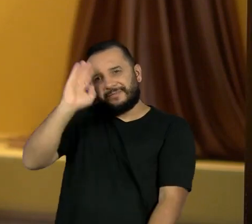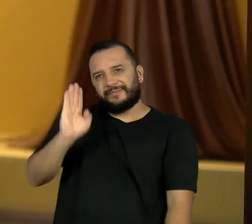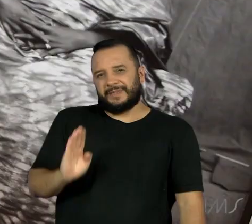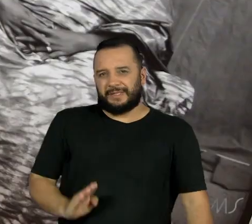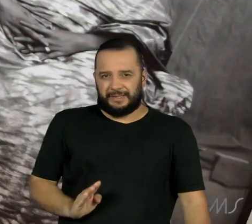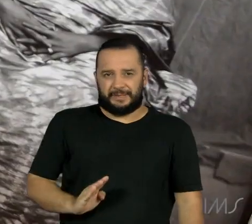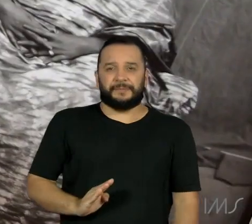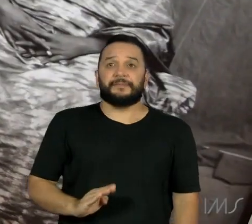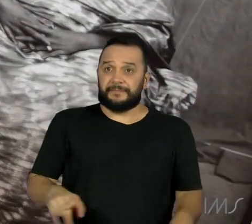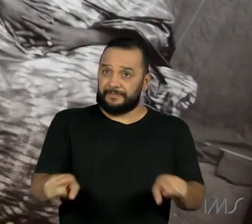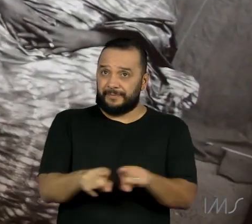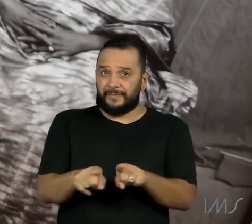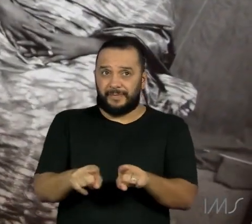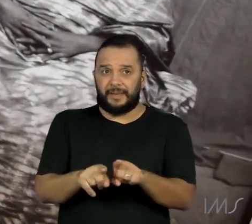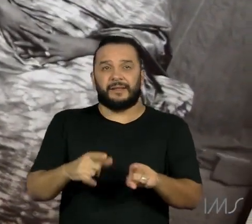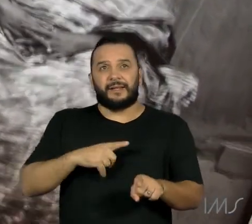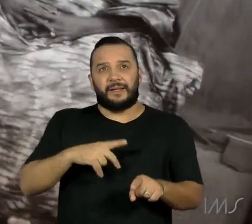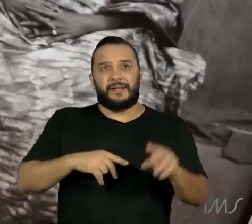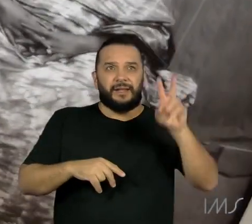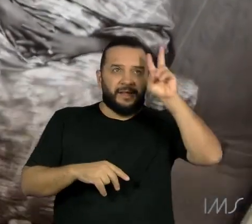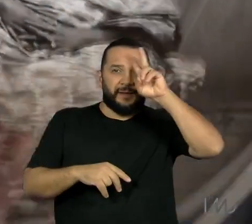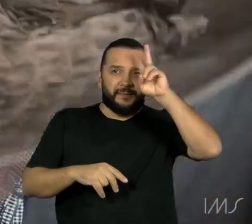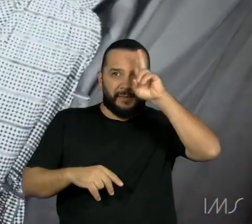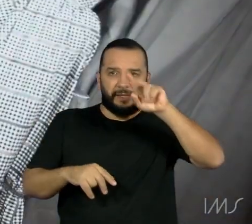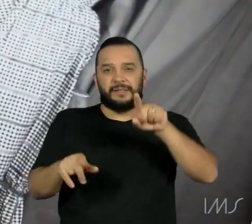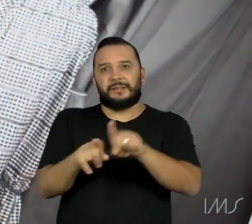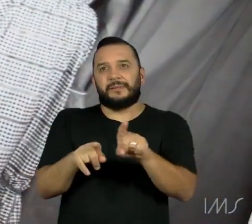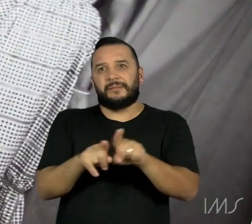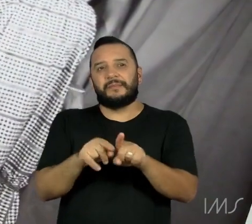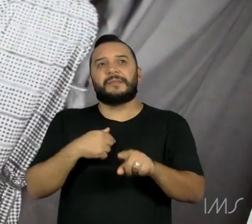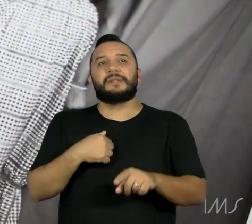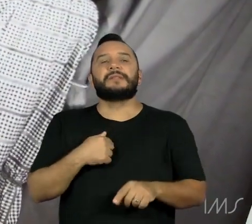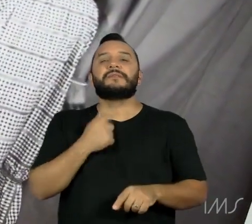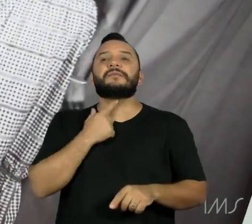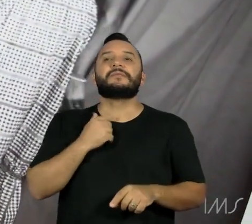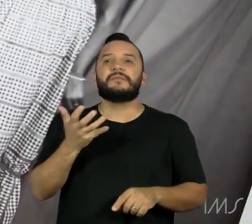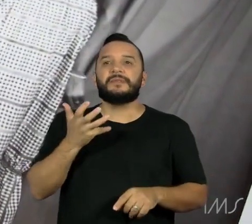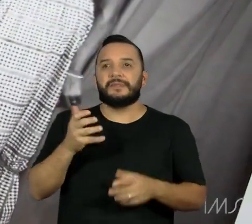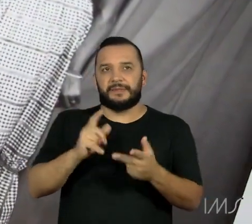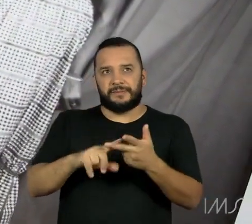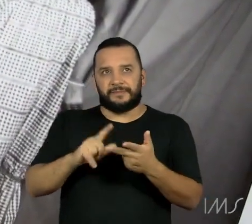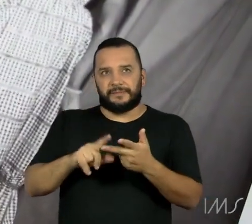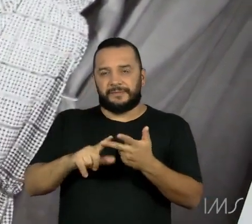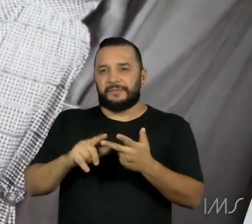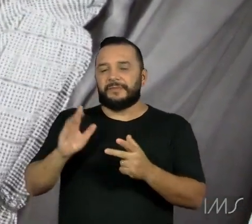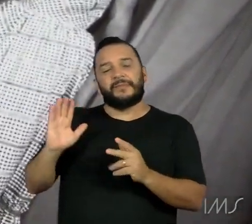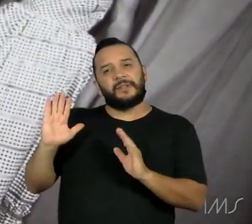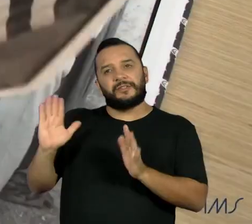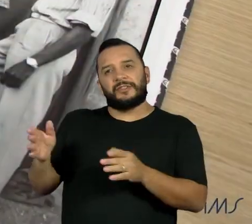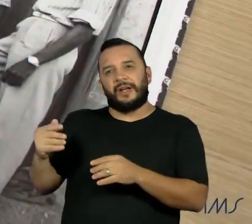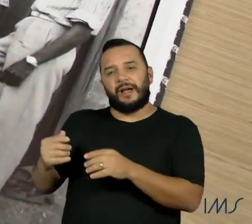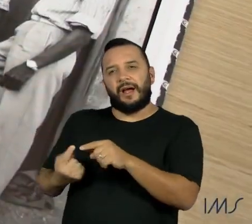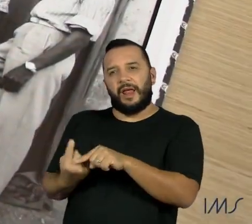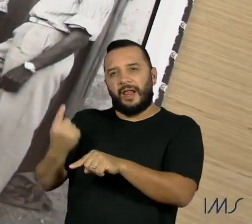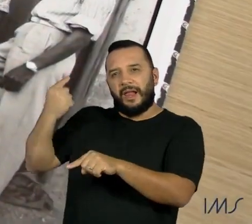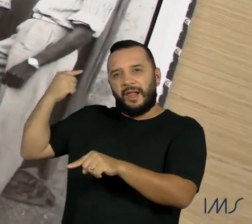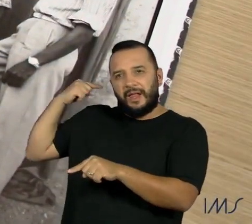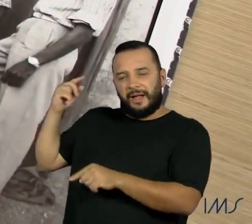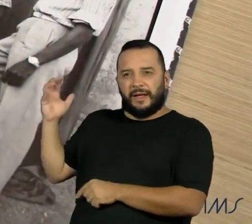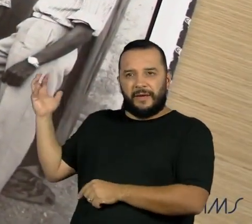essas pessoas vieram as memórias, vieram os gostos, vieram as ancestralidades que também se manifestam a partir